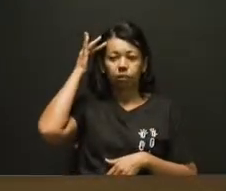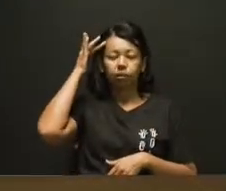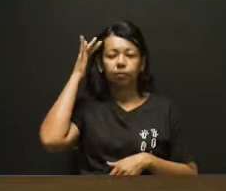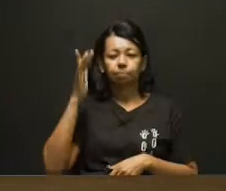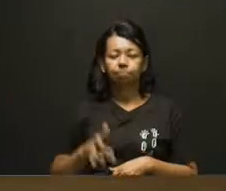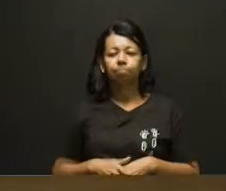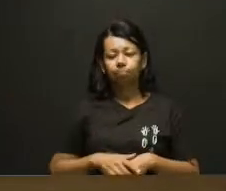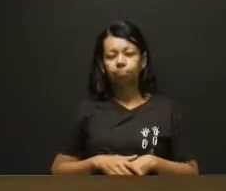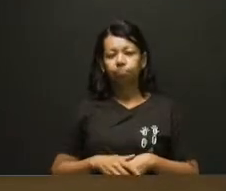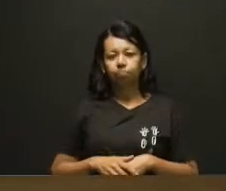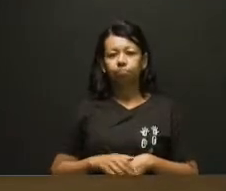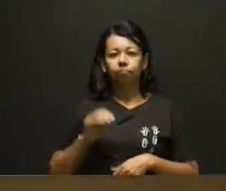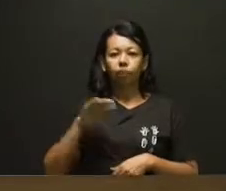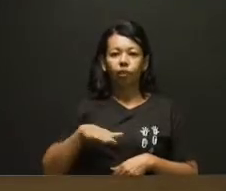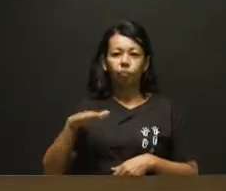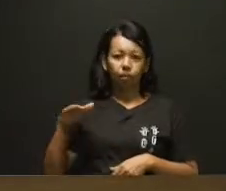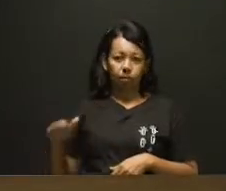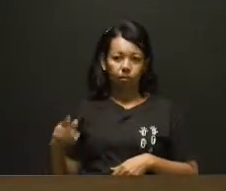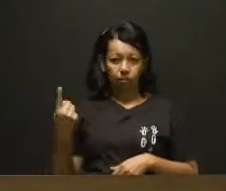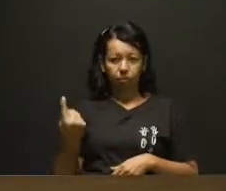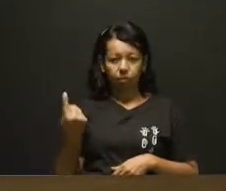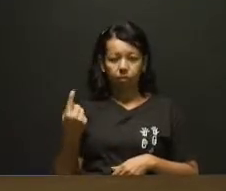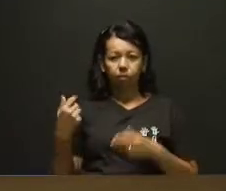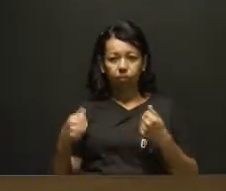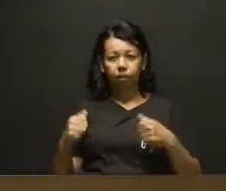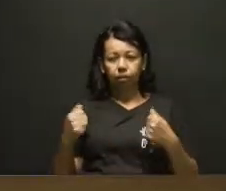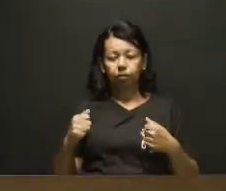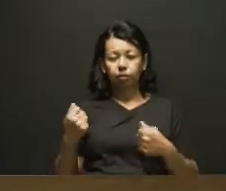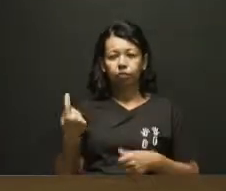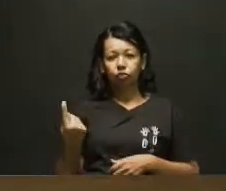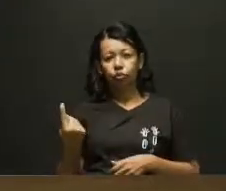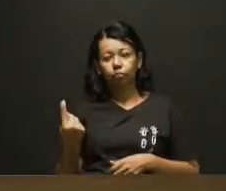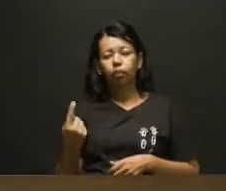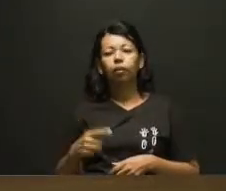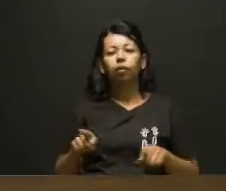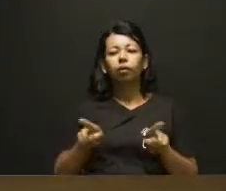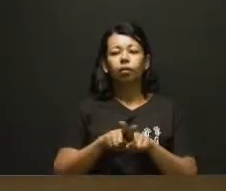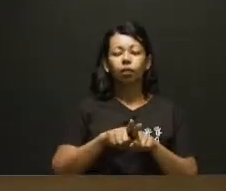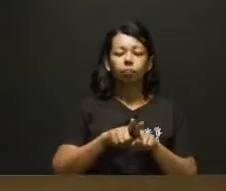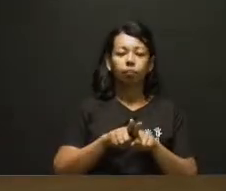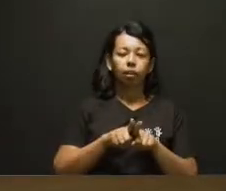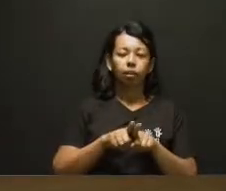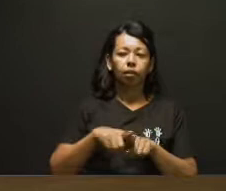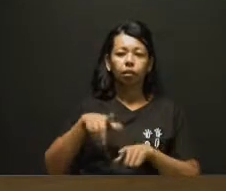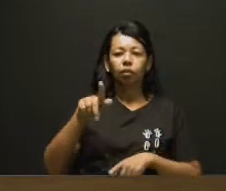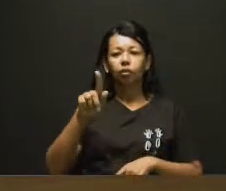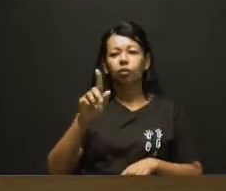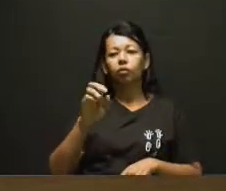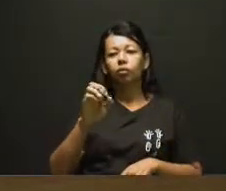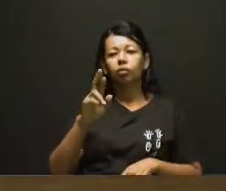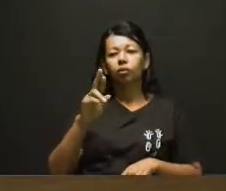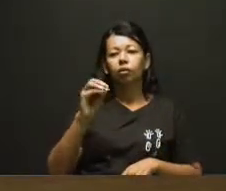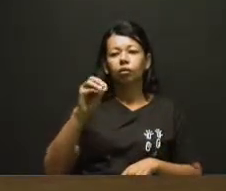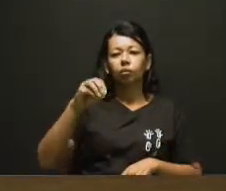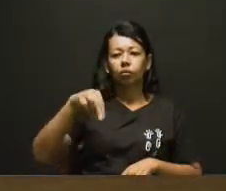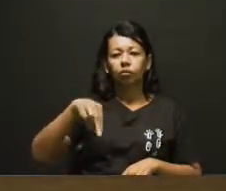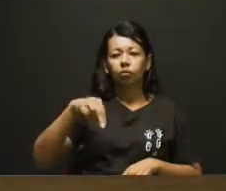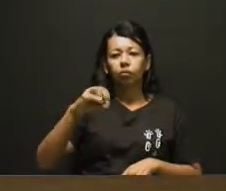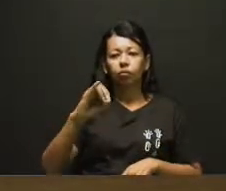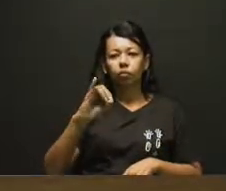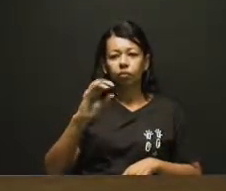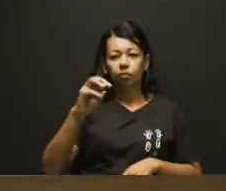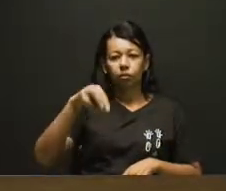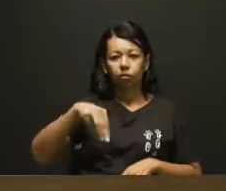é uma criança que está com necessidade e gerônimo que a nossa trata de brincadeira dele precisa pra andar na rua